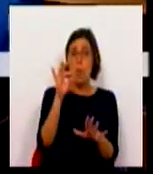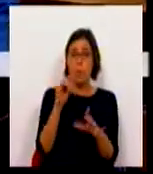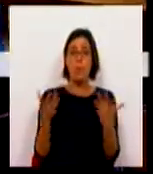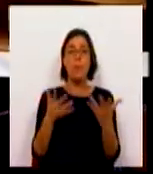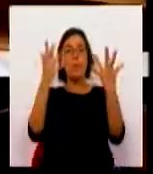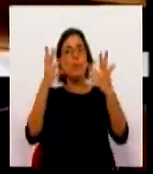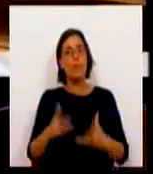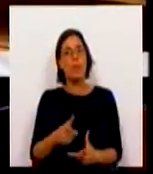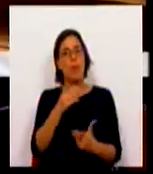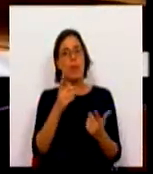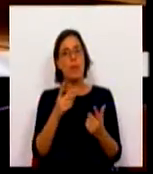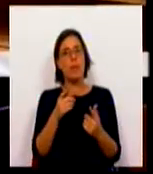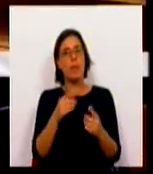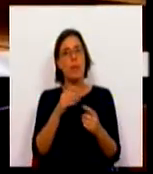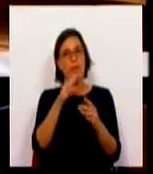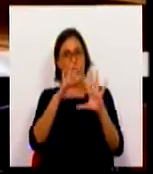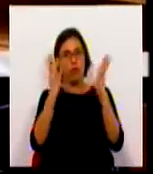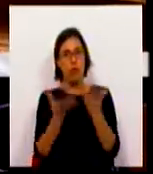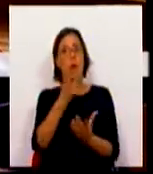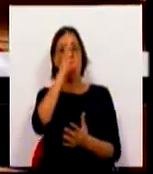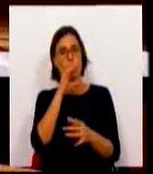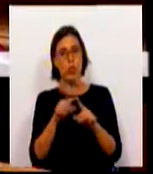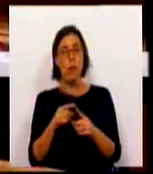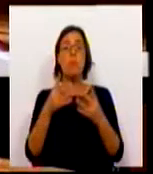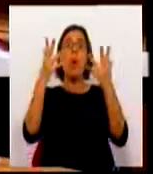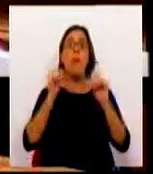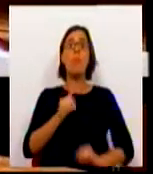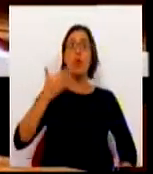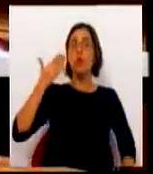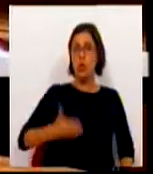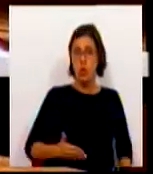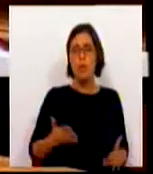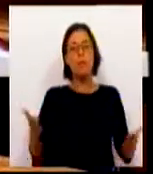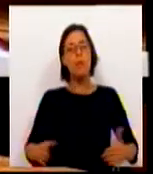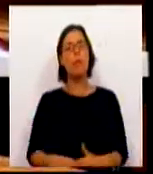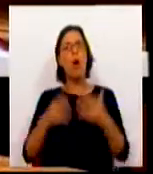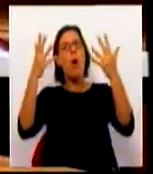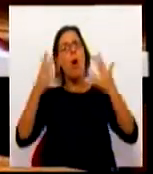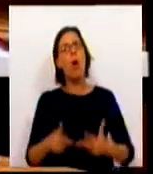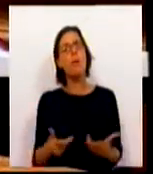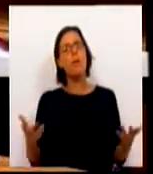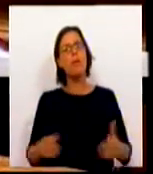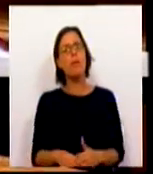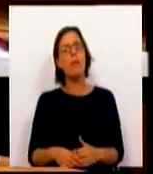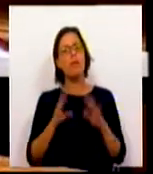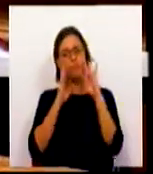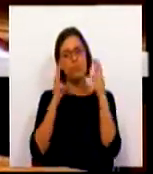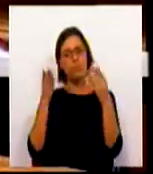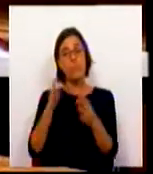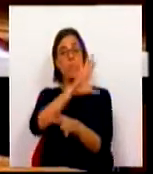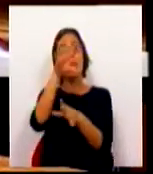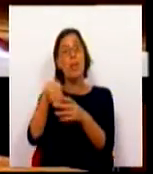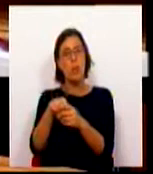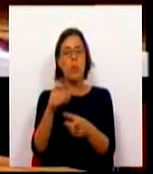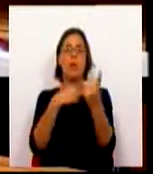do Orçamento Geral do Estado. É um orçamento de justiça. É um orçamento virado para a